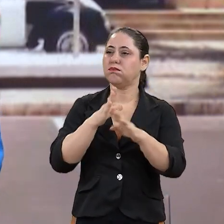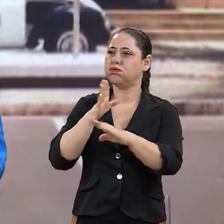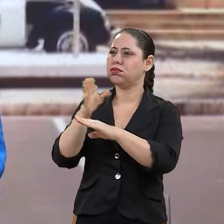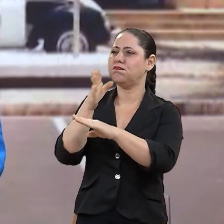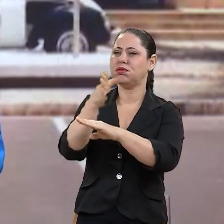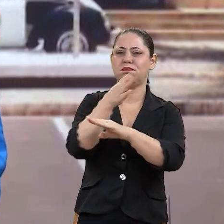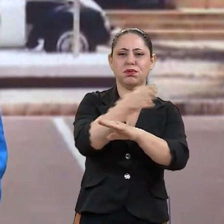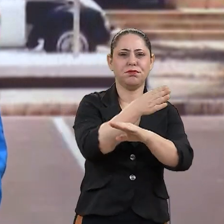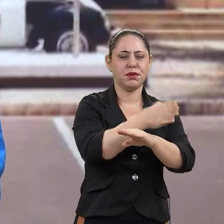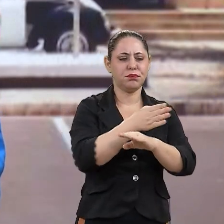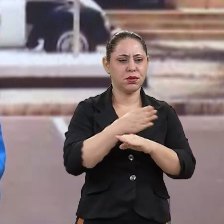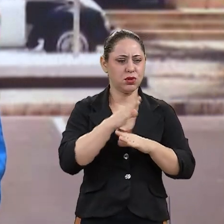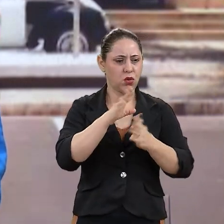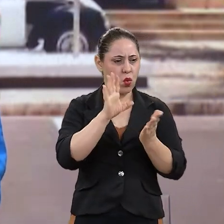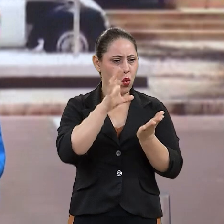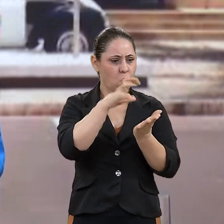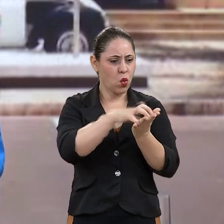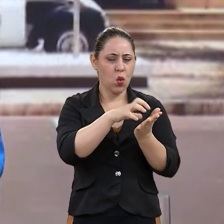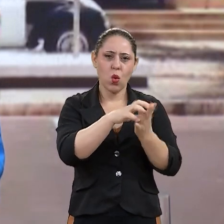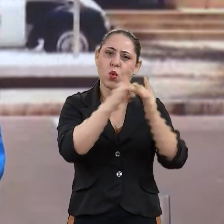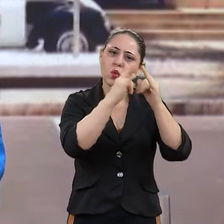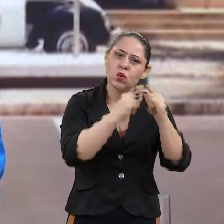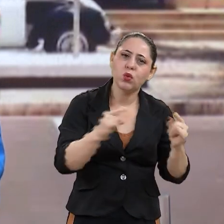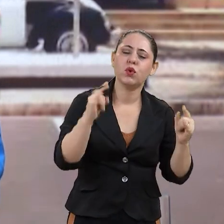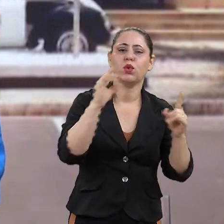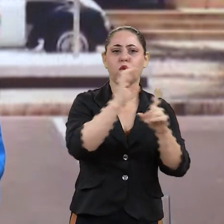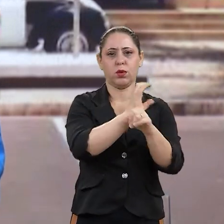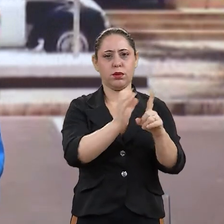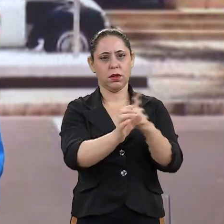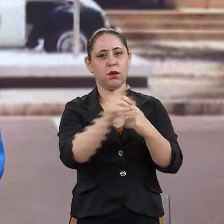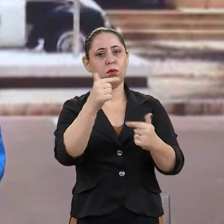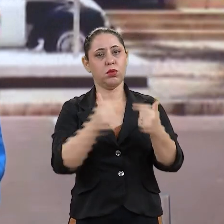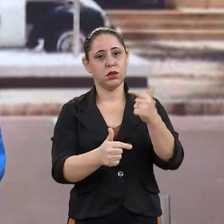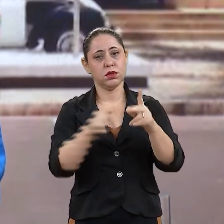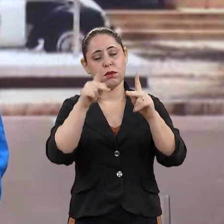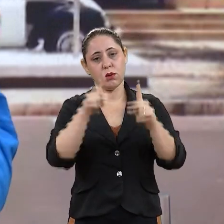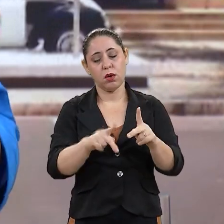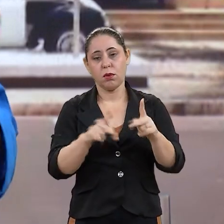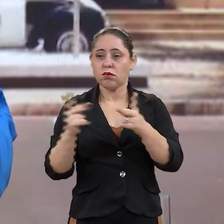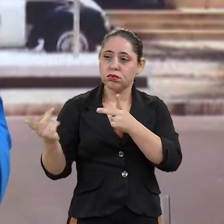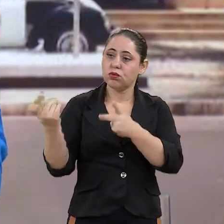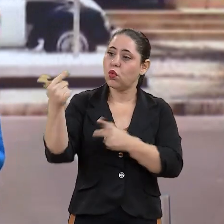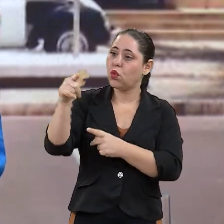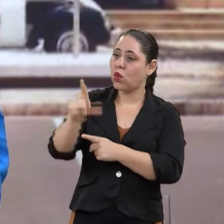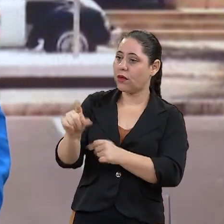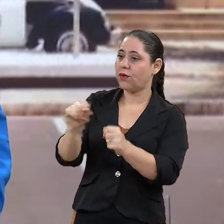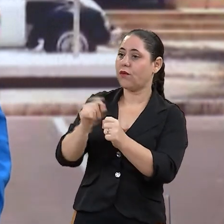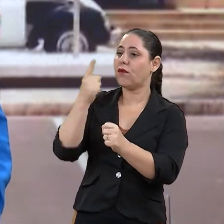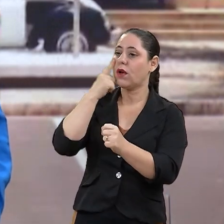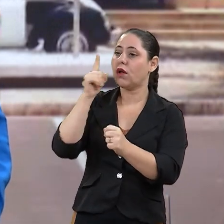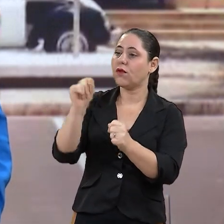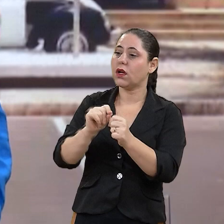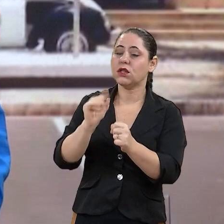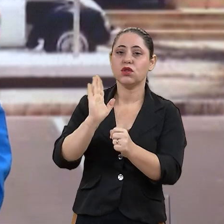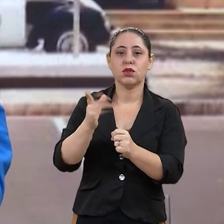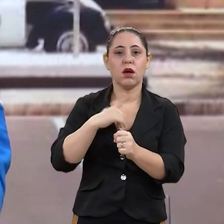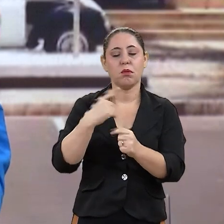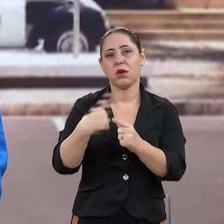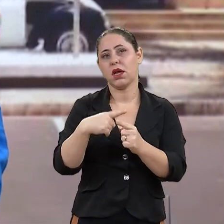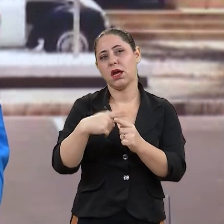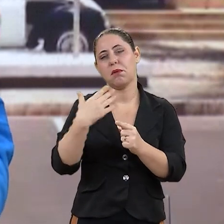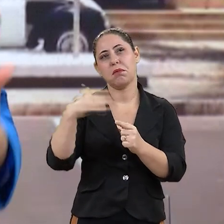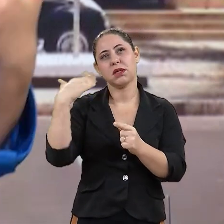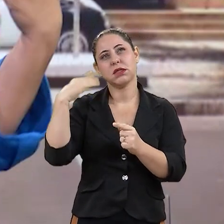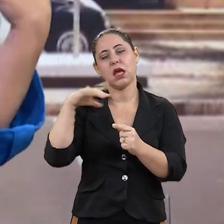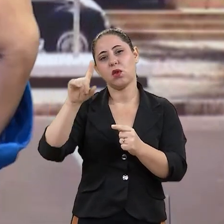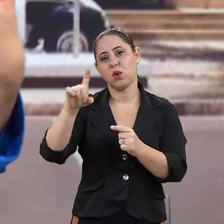está rodando os territórios, a gente está indo para essas comunidades, levar informação, política pública, revisitando o que já foi feito, porque muita